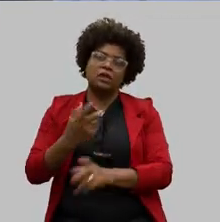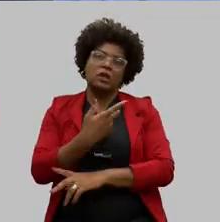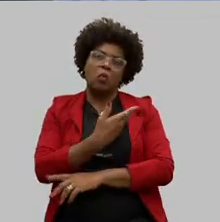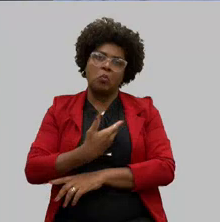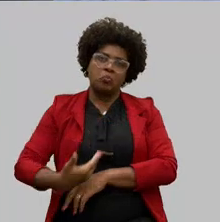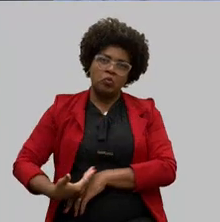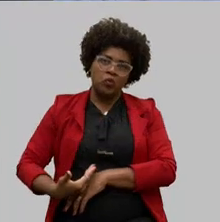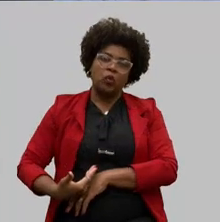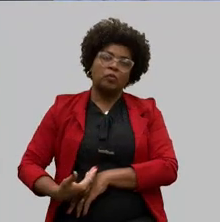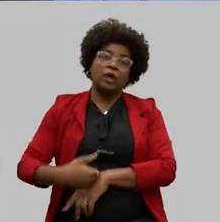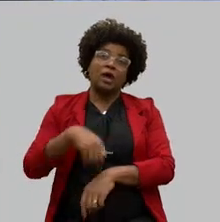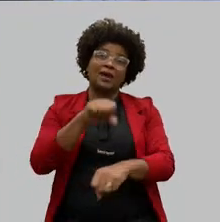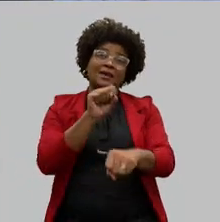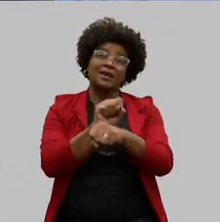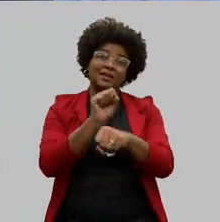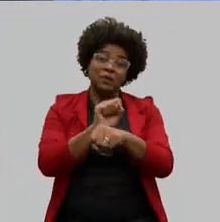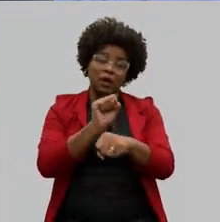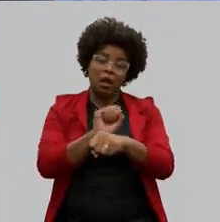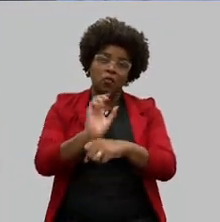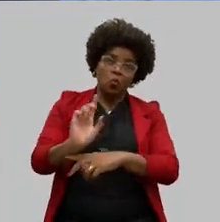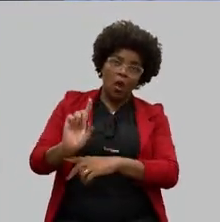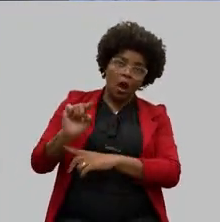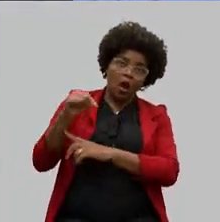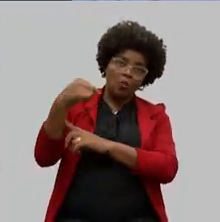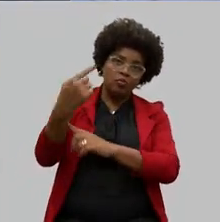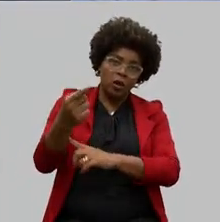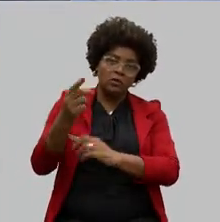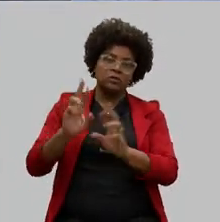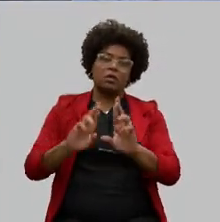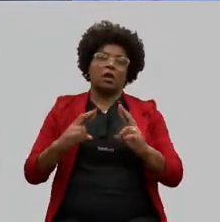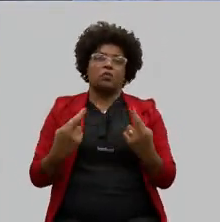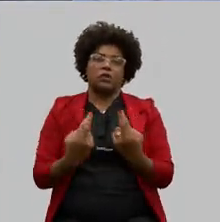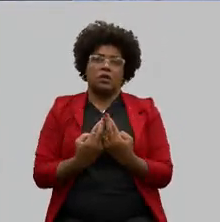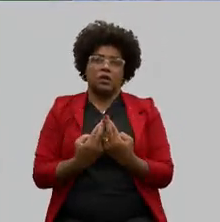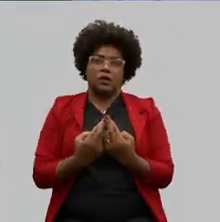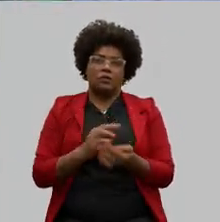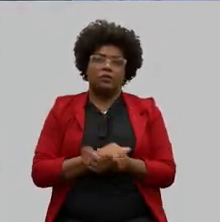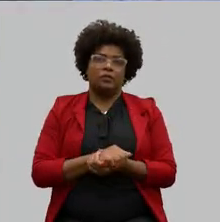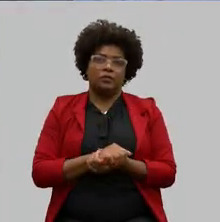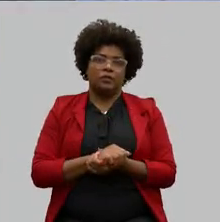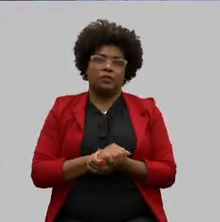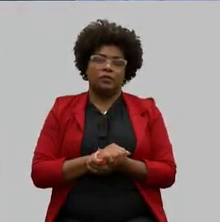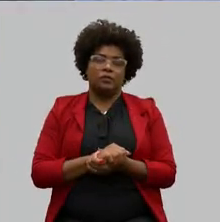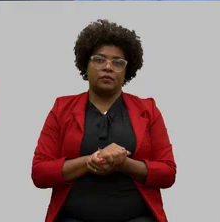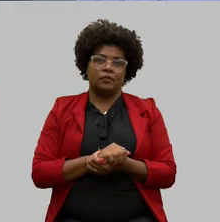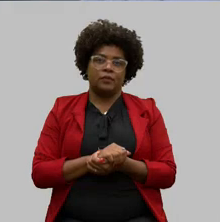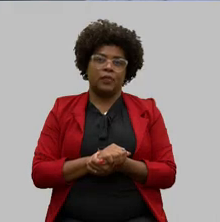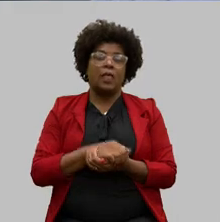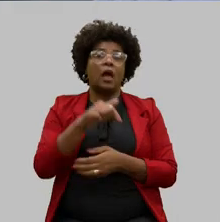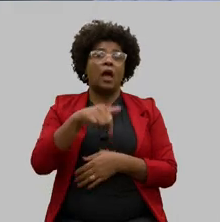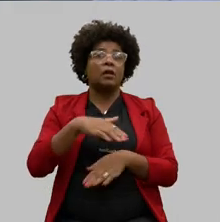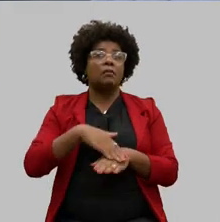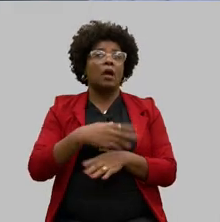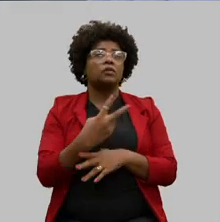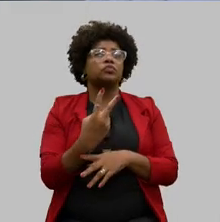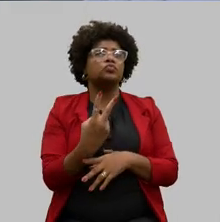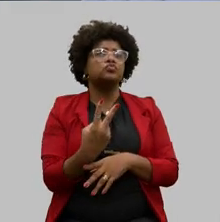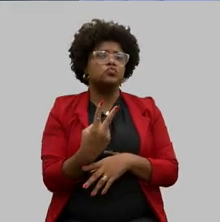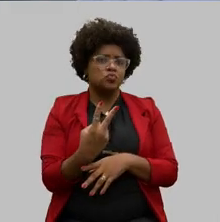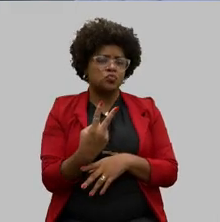eh da próxima reunião a Terezinha de Carangola segue aqui com mais duas